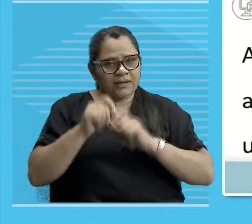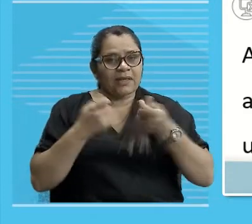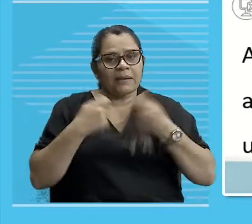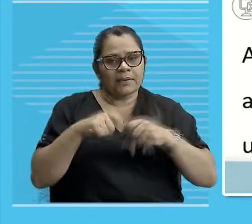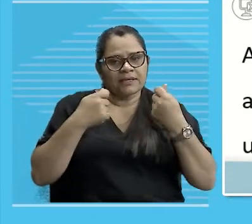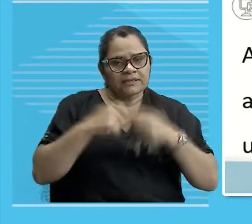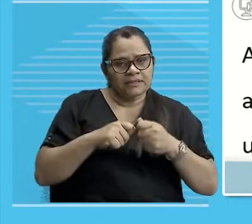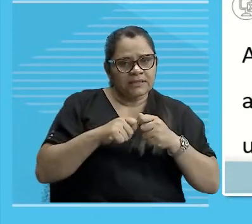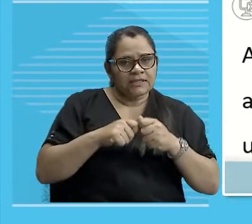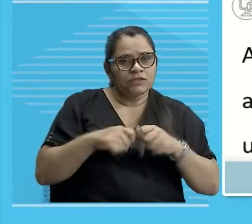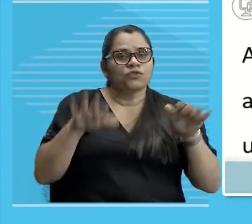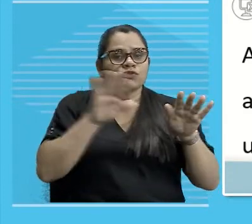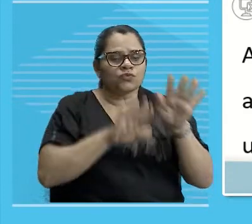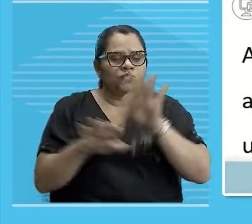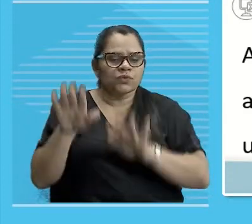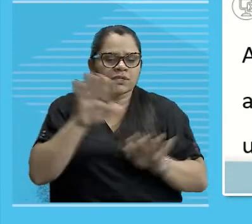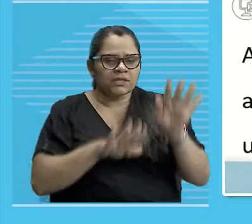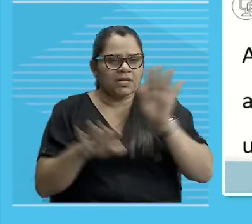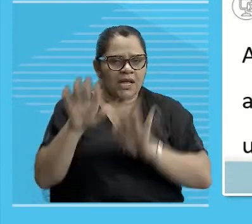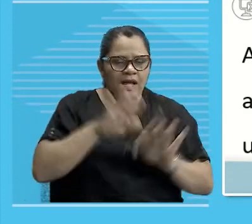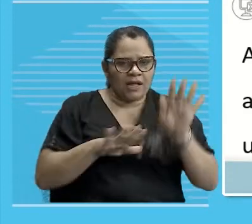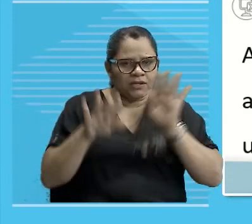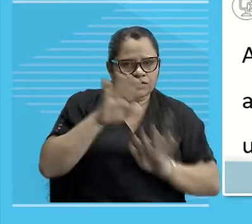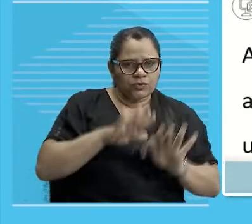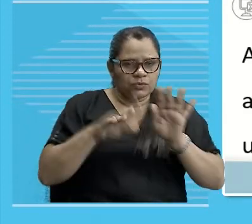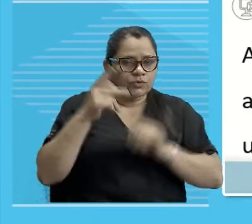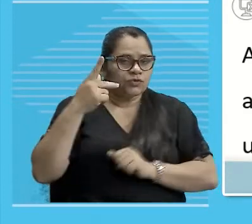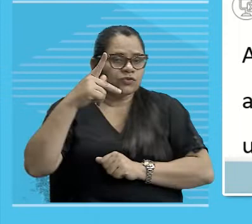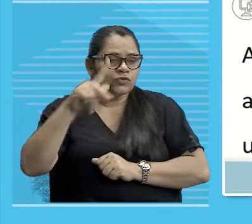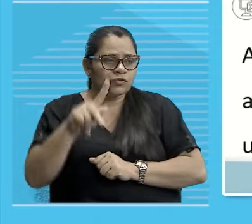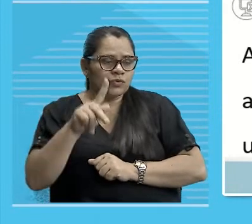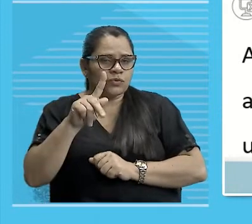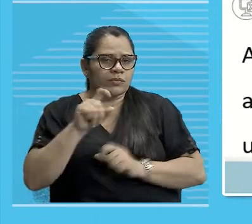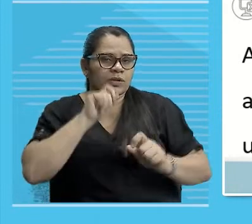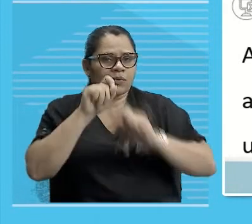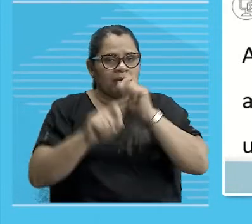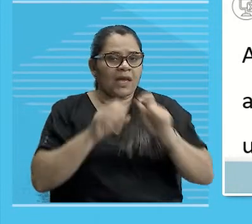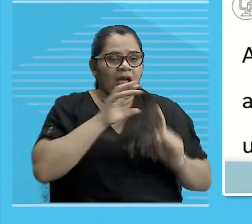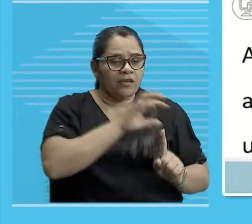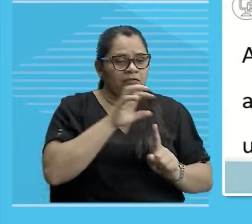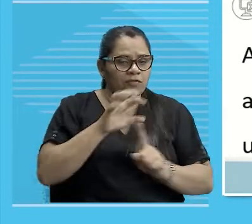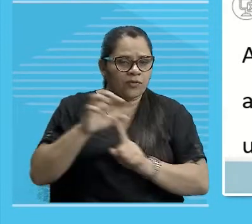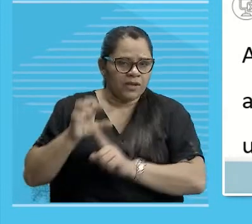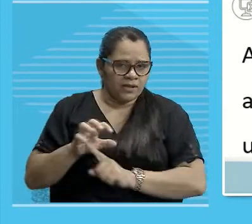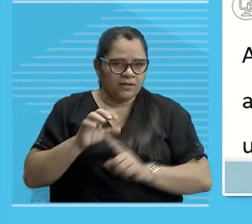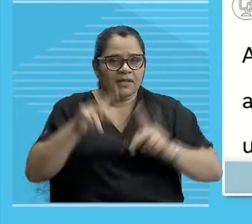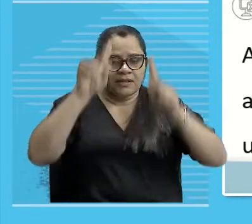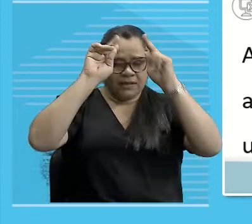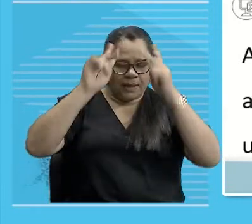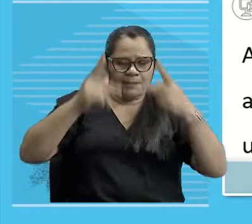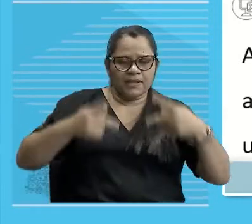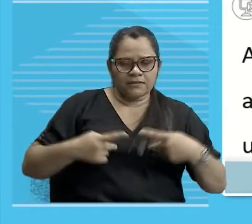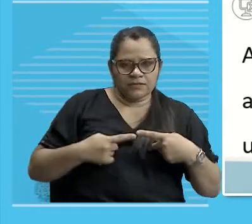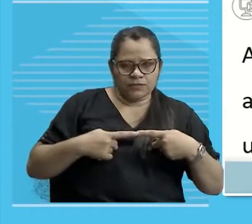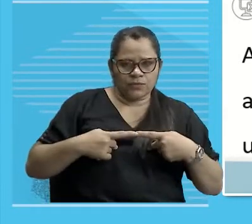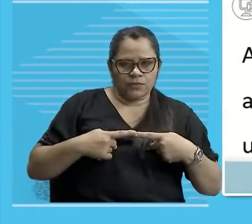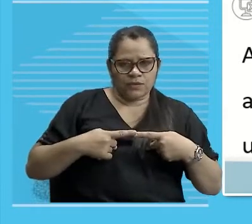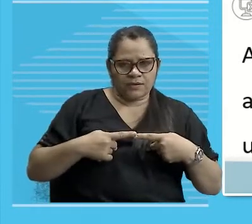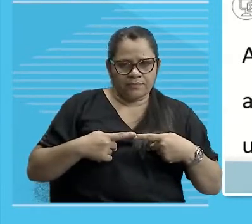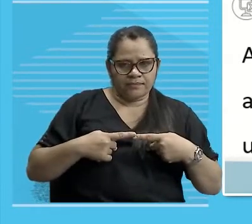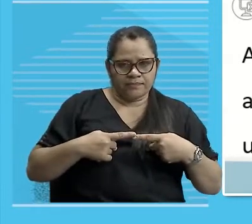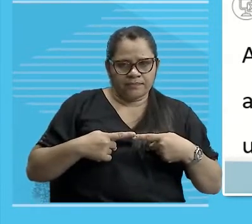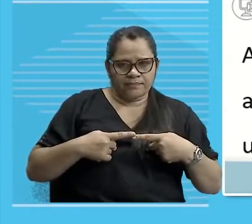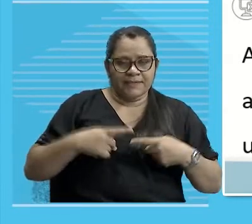cuidado extremo sob pena de o indivíduo passar a